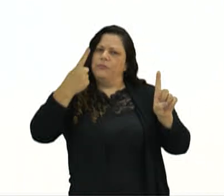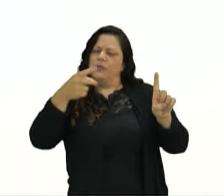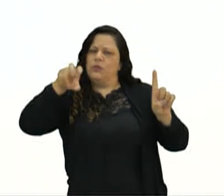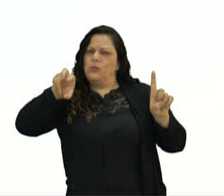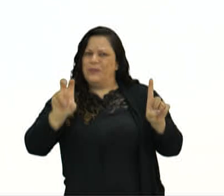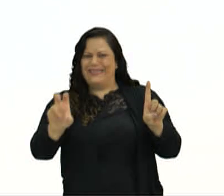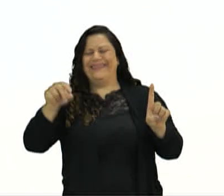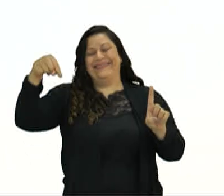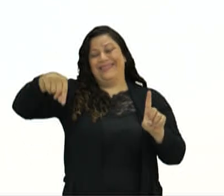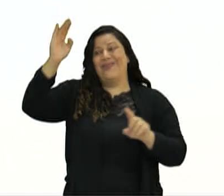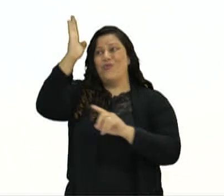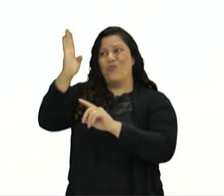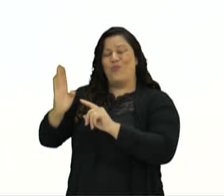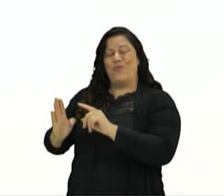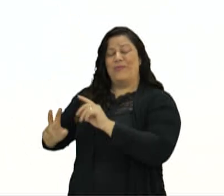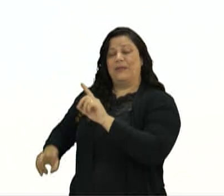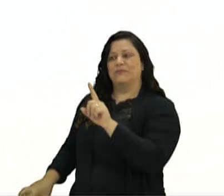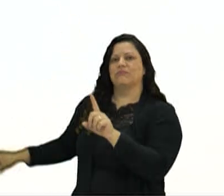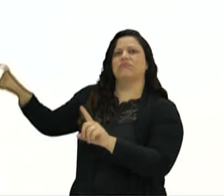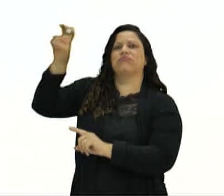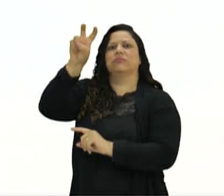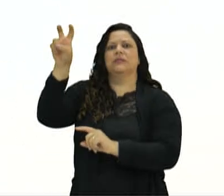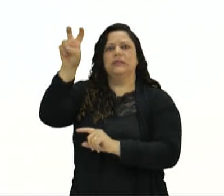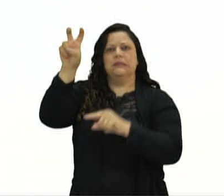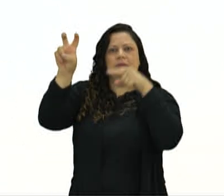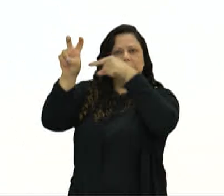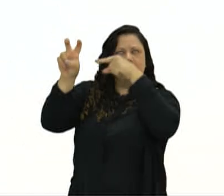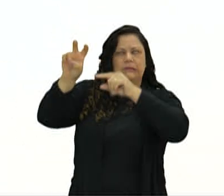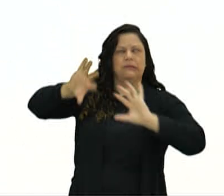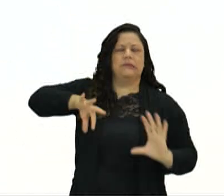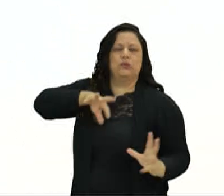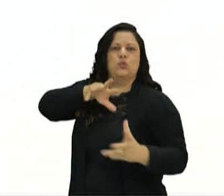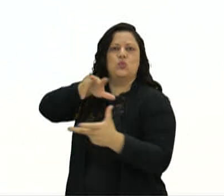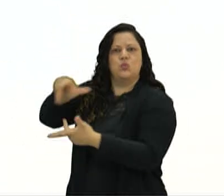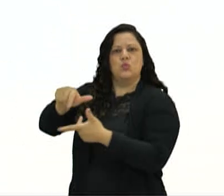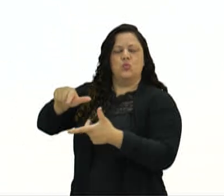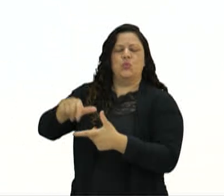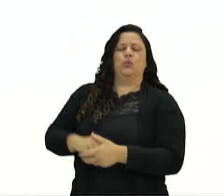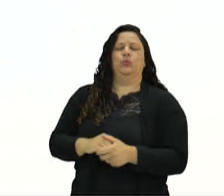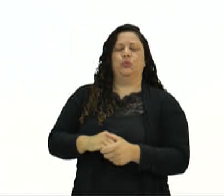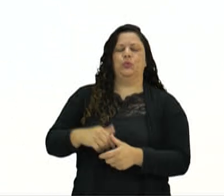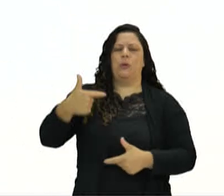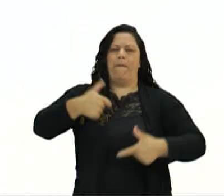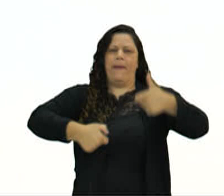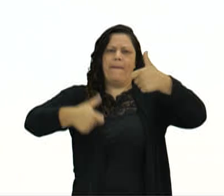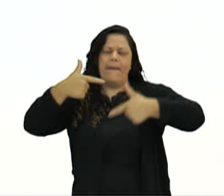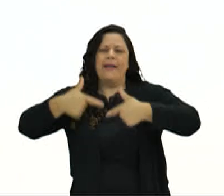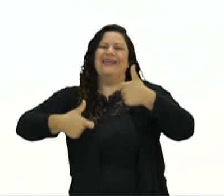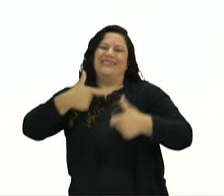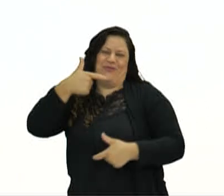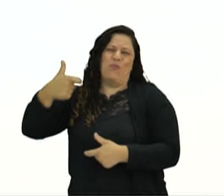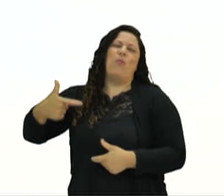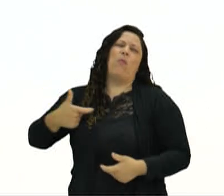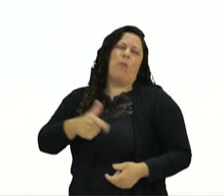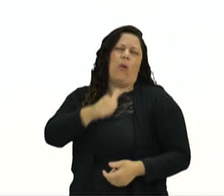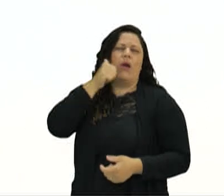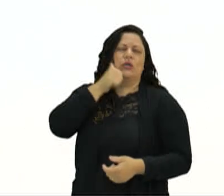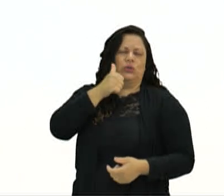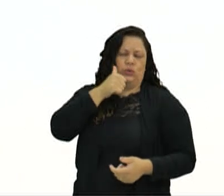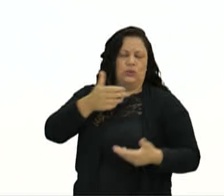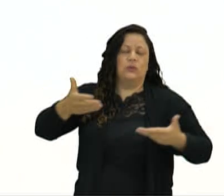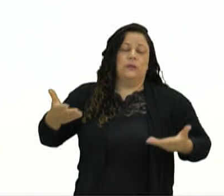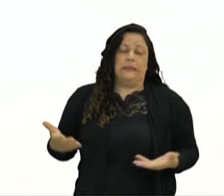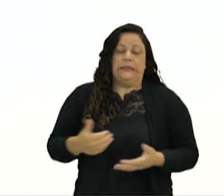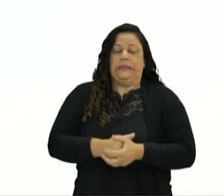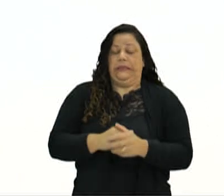5ª posição em casos de assassinatos de mulheres, com uma média de 4,8 mortes a cada 100 mil. Isso é